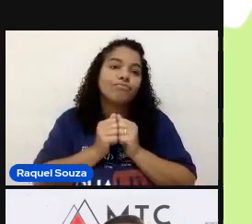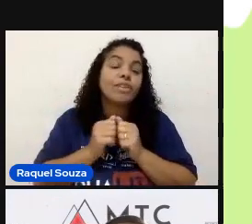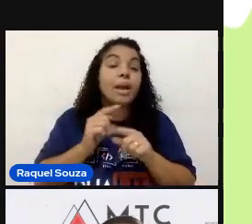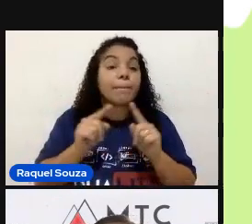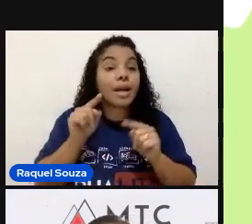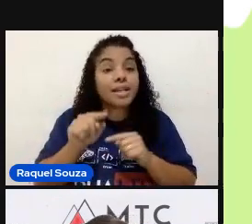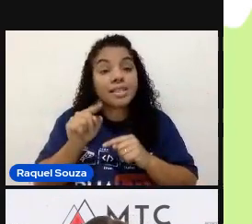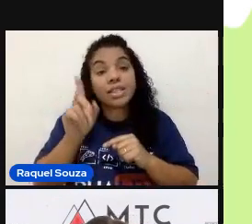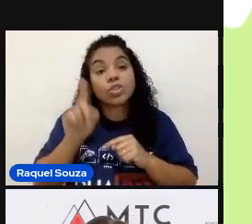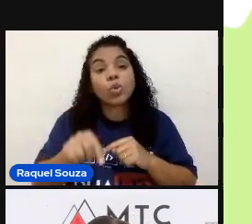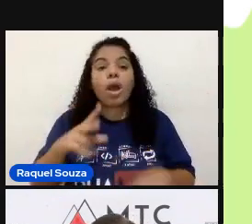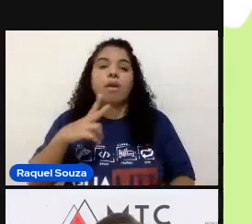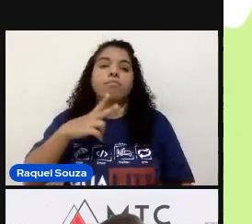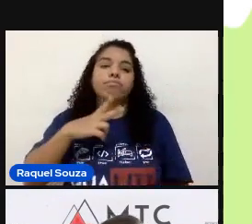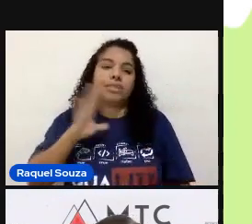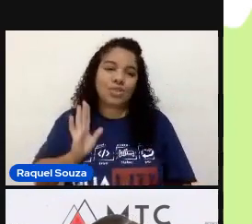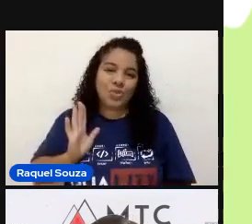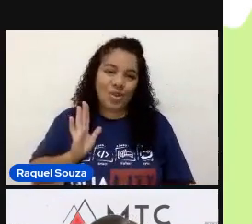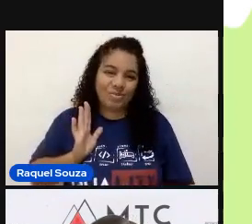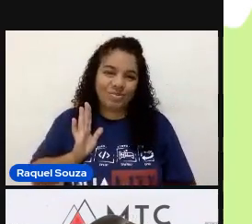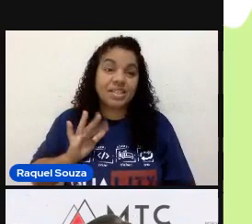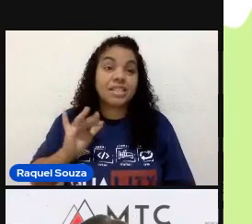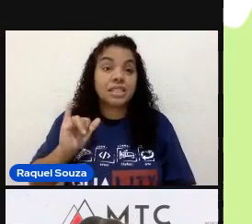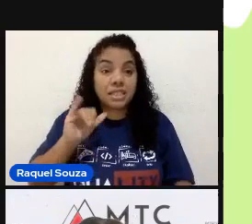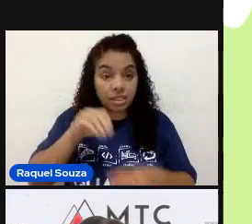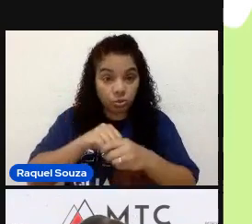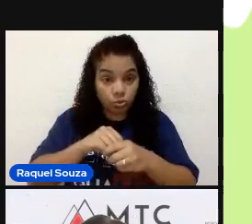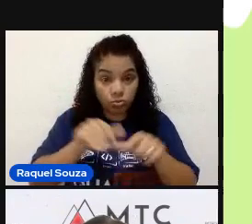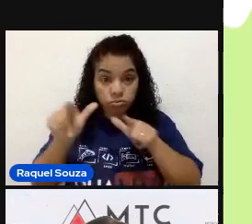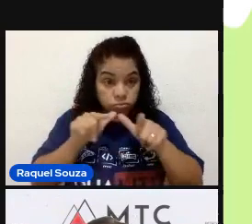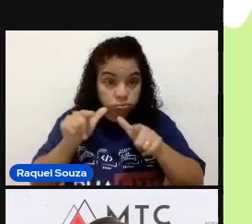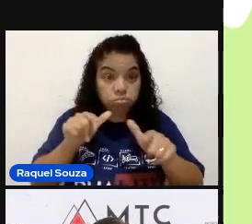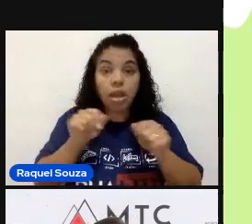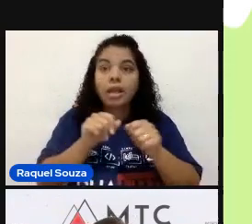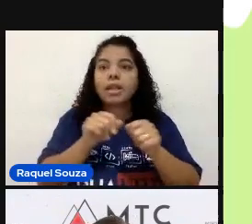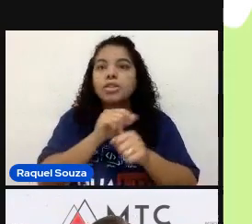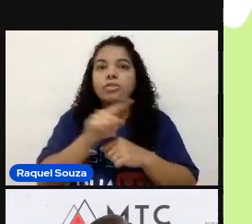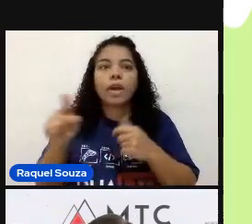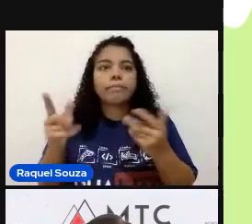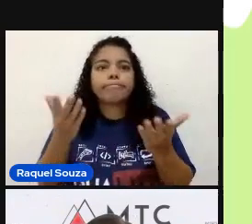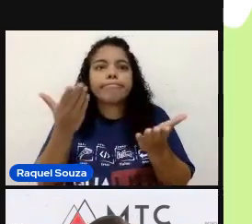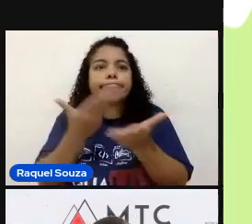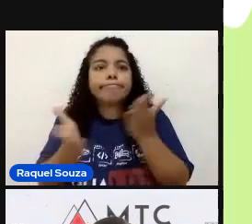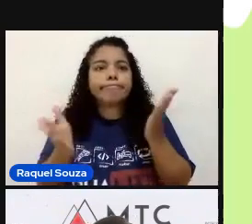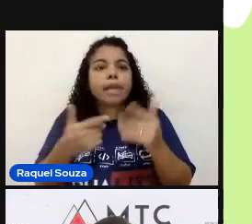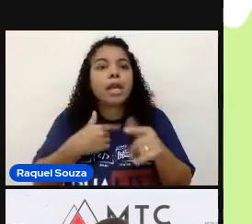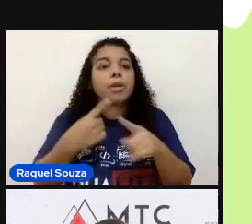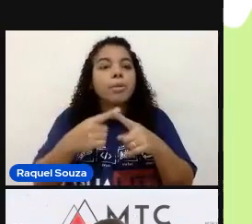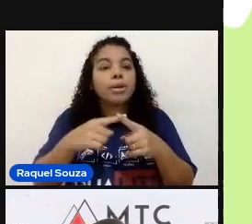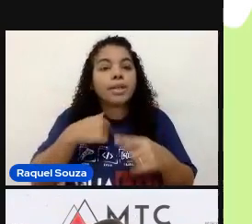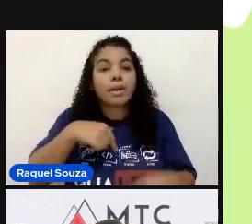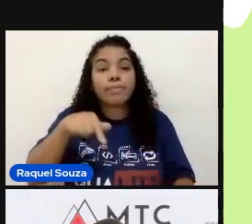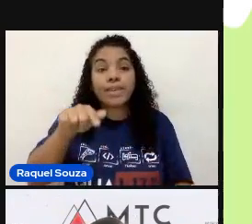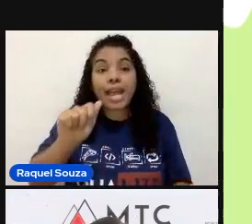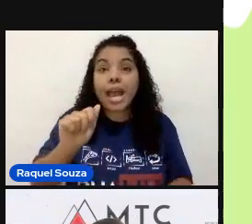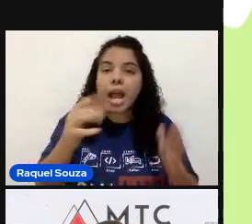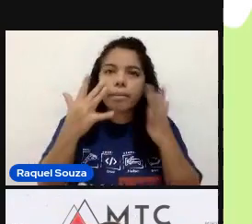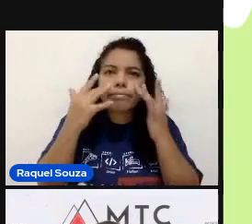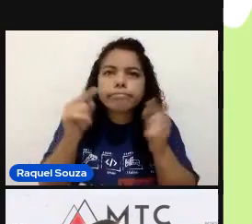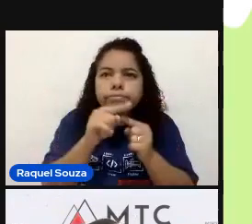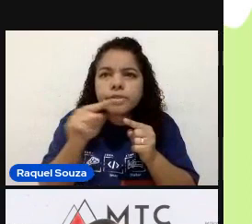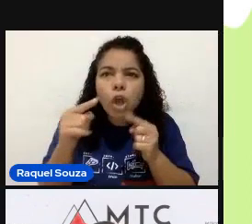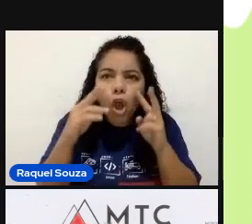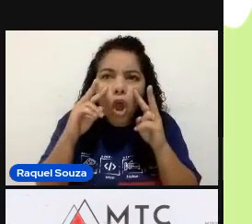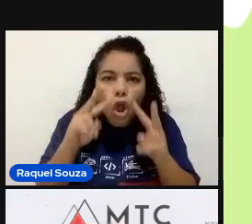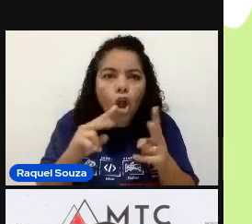aí é uma coisa pessoal. Se eu for fazer isso no trabalho, a gente vai se perder, principalmente porque o QA tem que ter um olhar muito